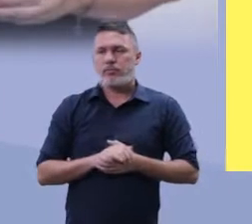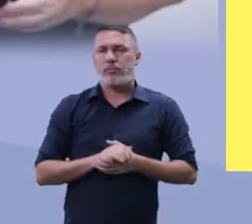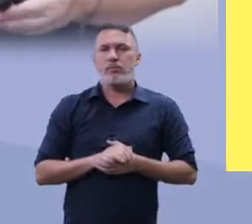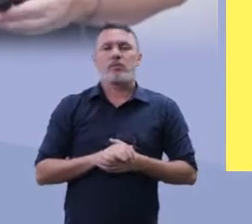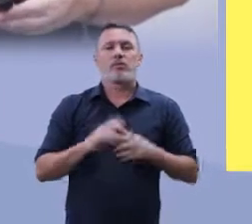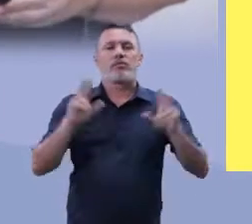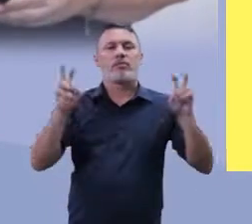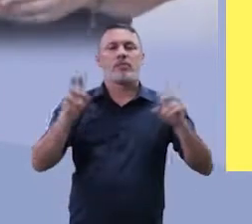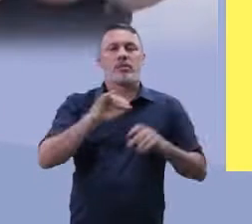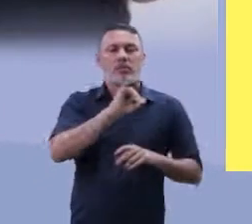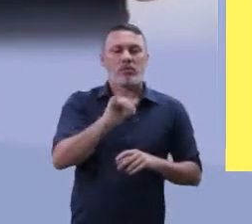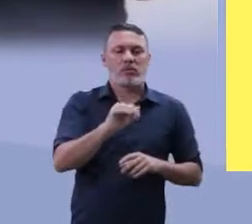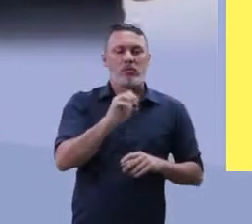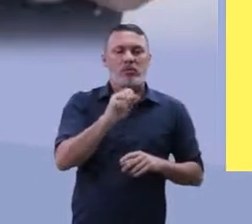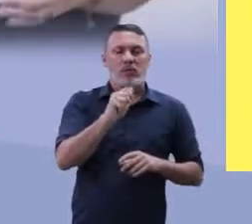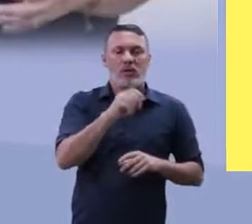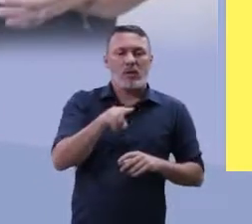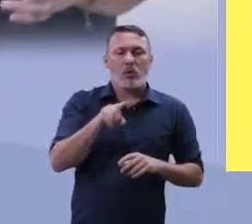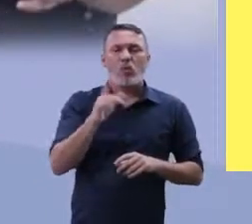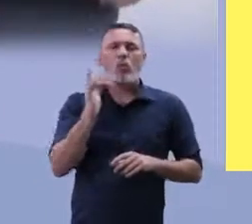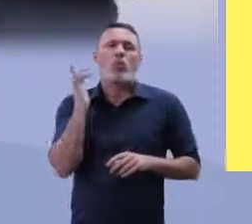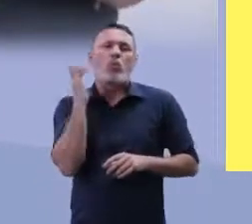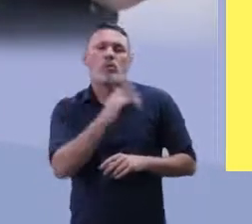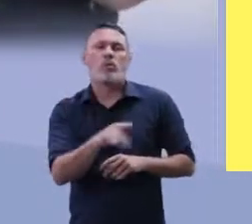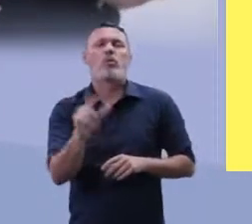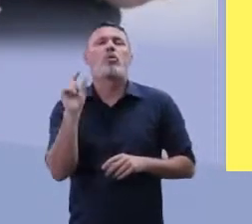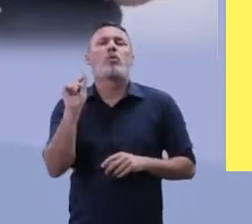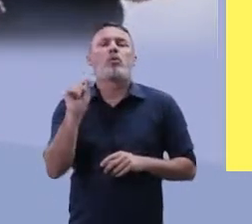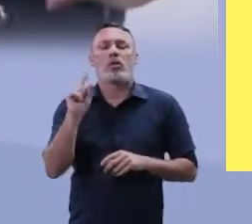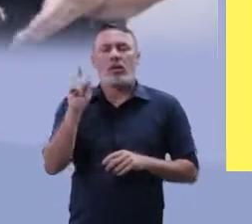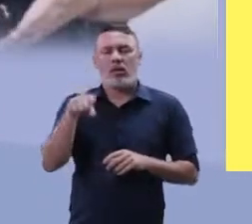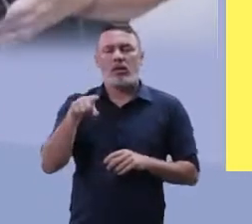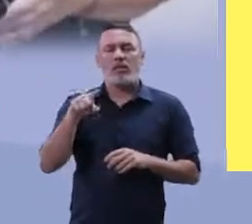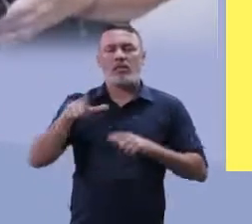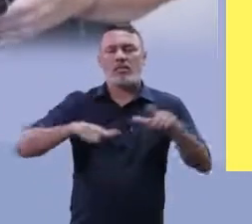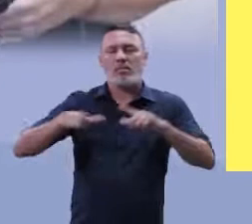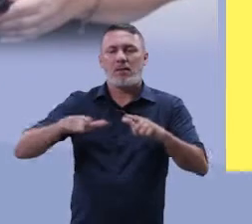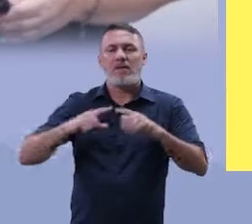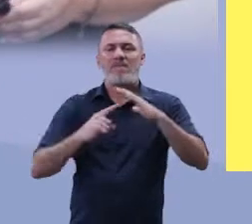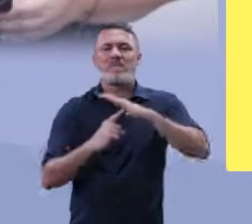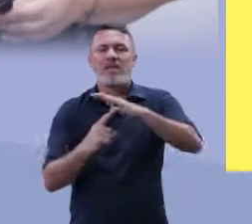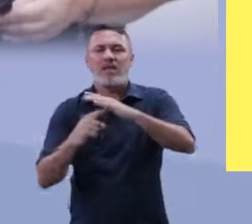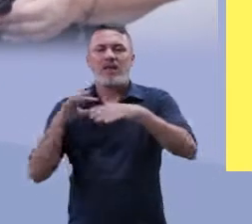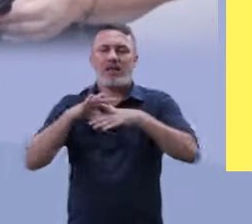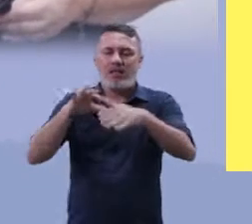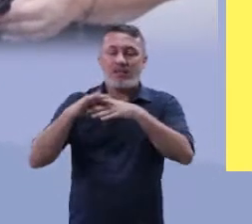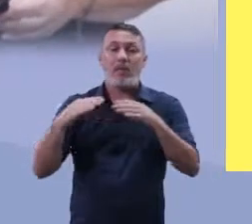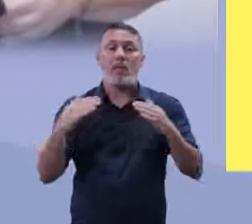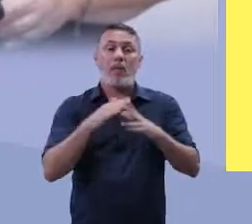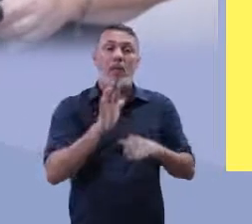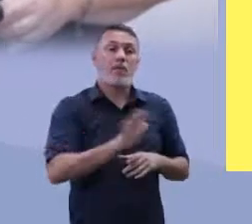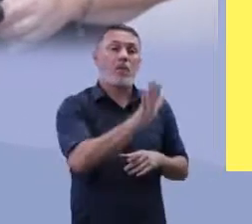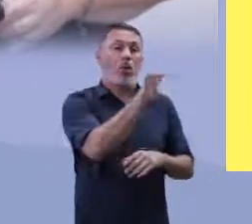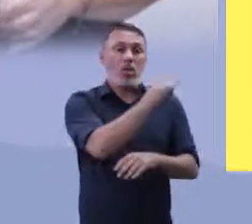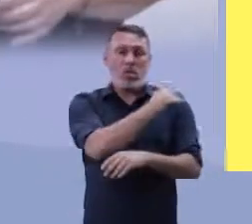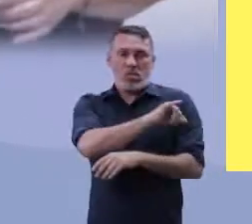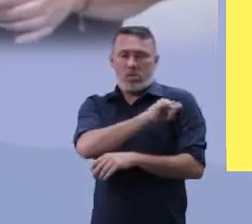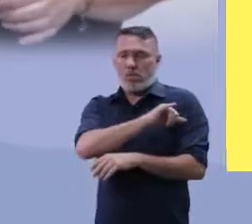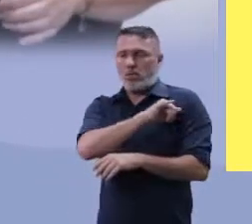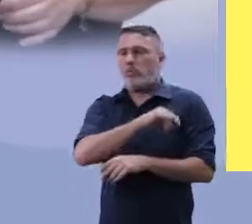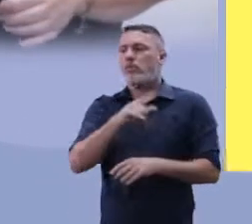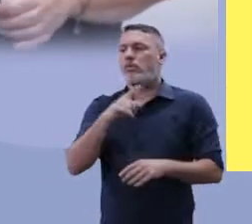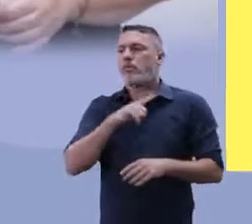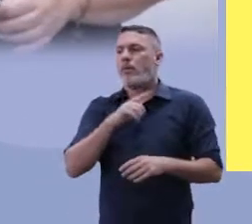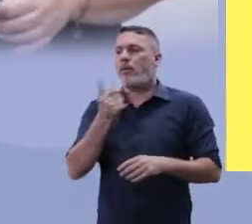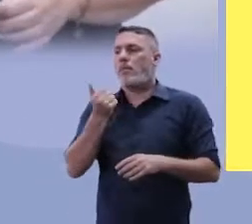João Gostoso era carregador de feira livre, morava no Morro da Babilônia, num barracão sem número. Uma noite, chegou ao